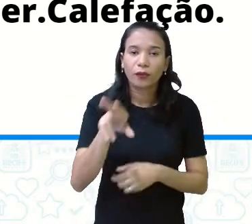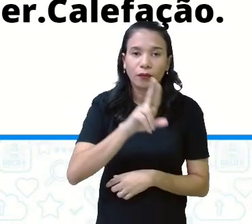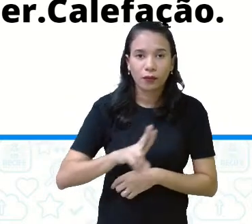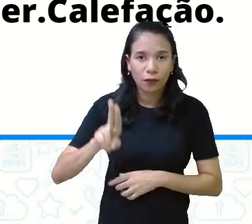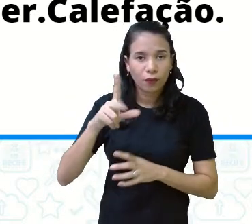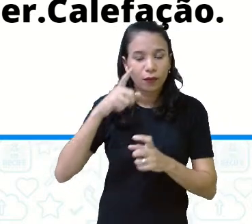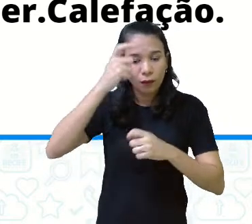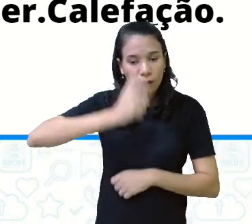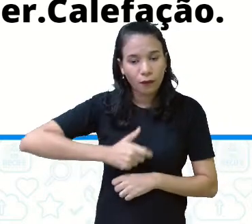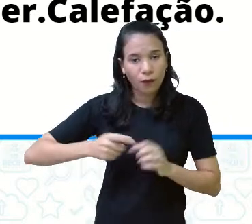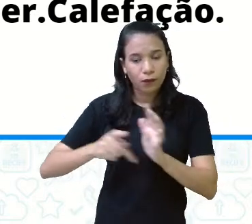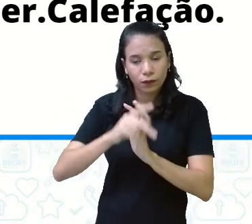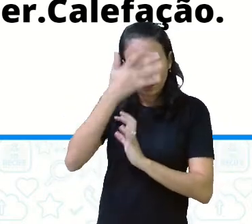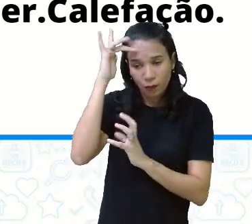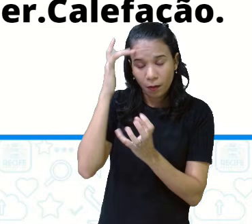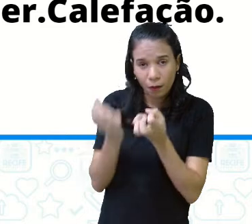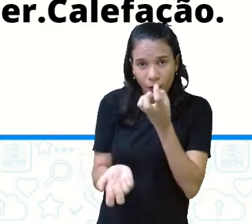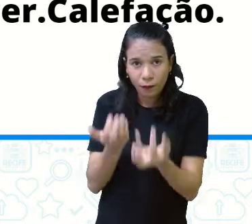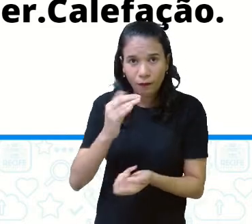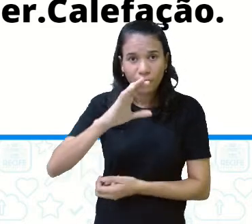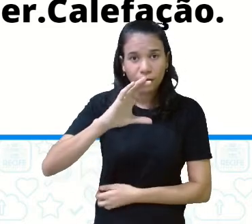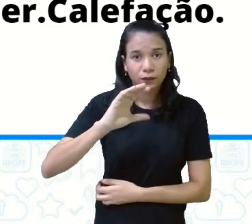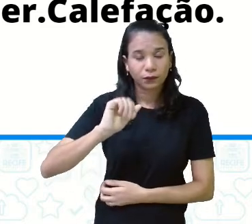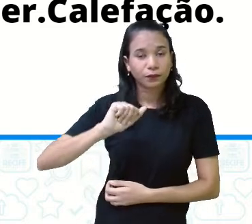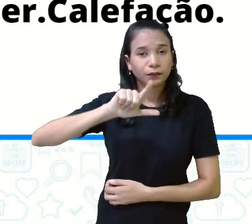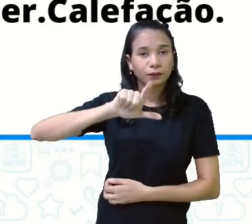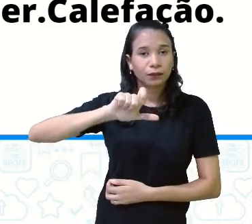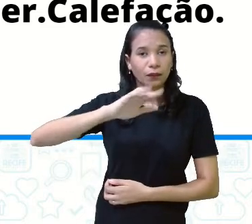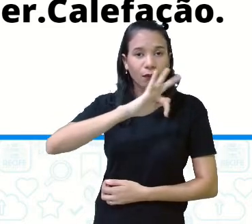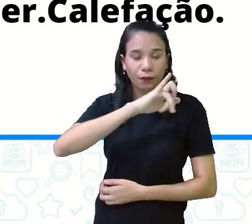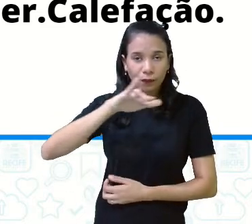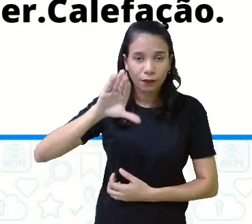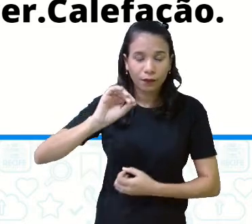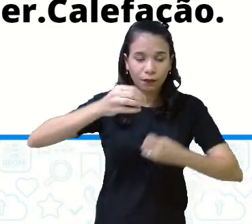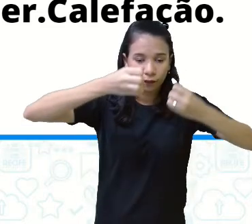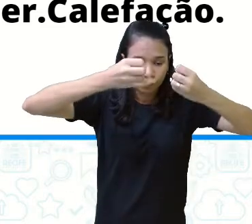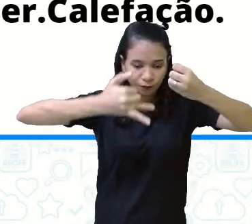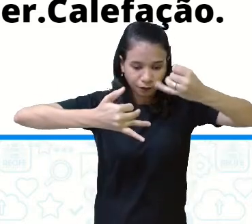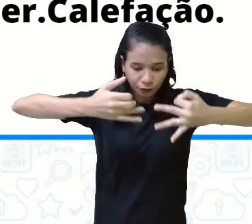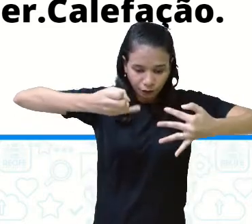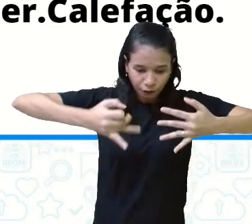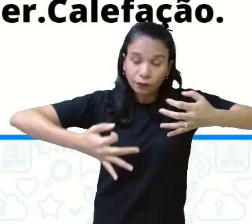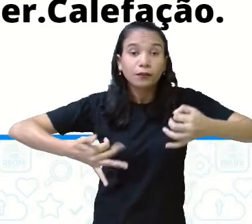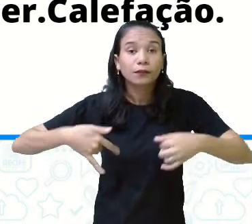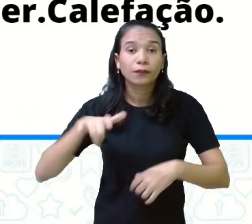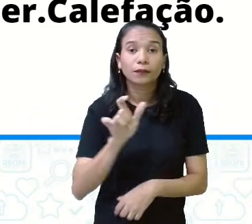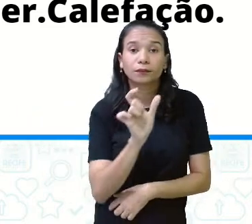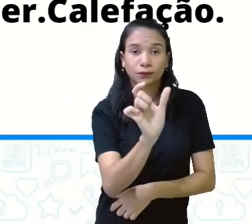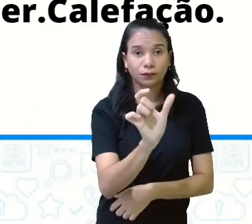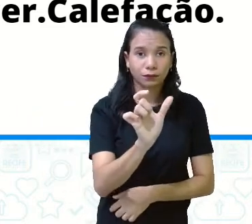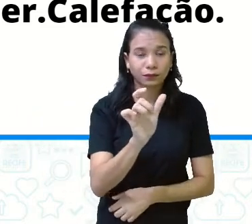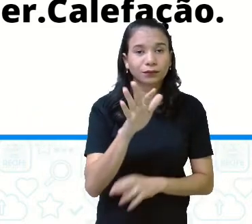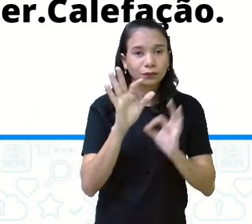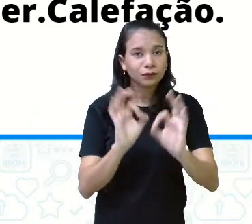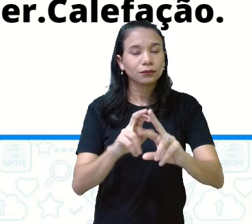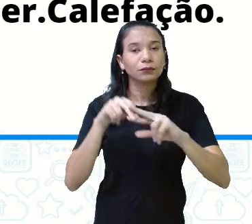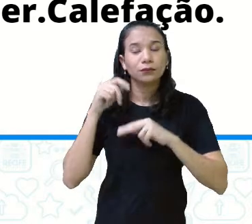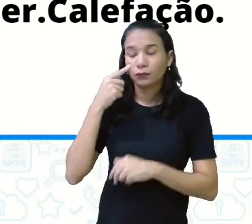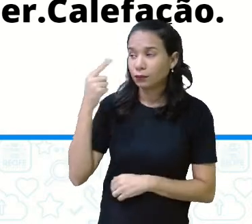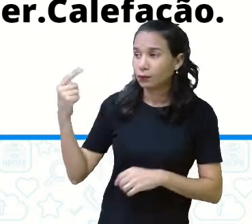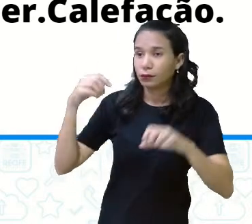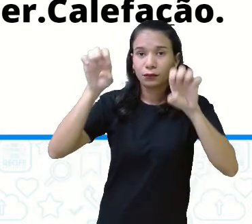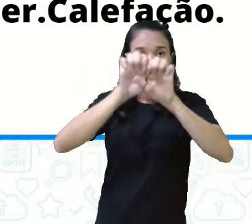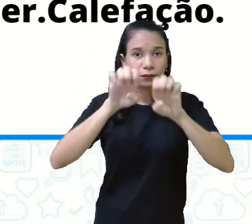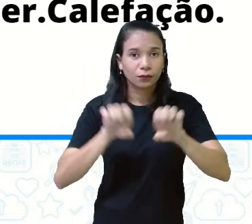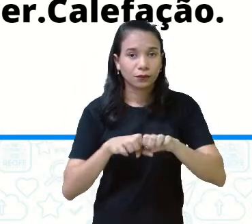ou maneira de aquecer, calefação. Então, tem aí várias explicações para a palavra aquecimento. Então, essa aí é a estrutura